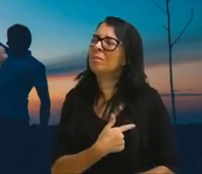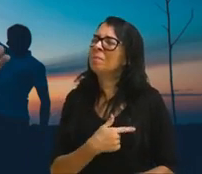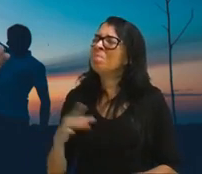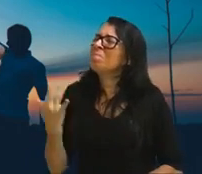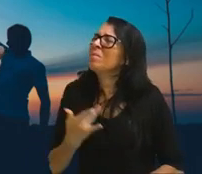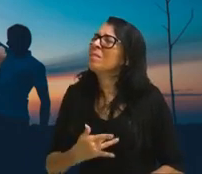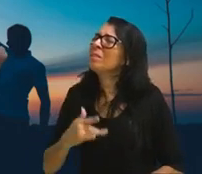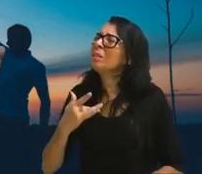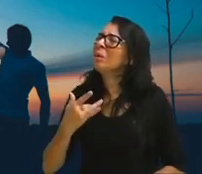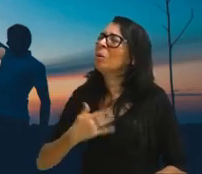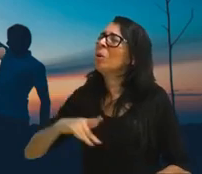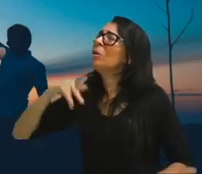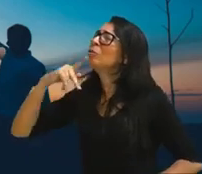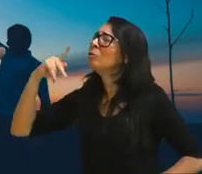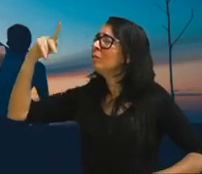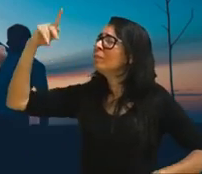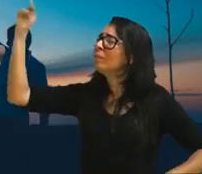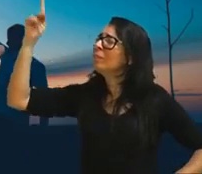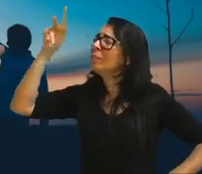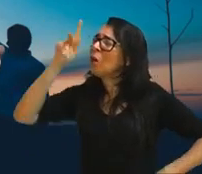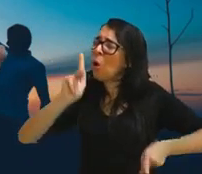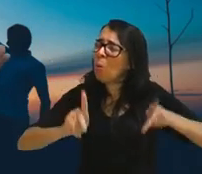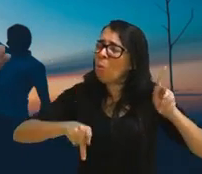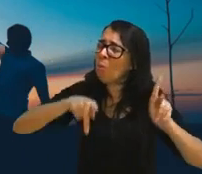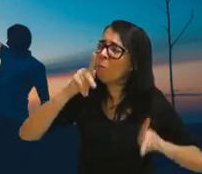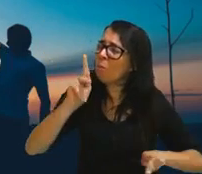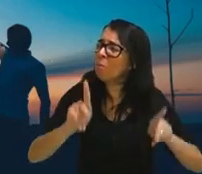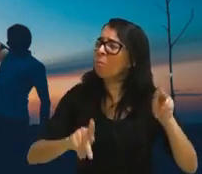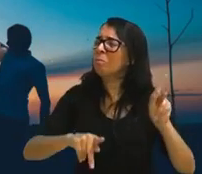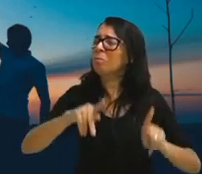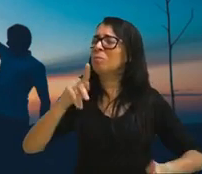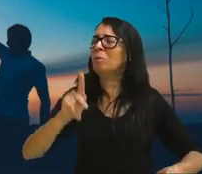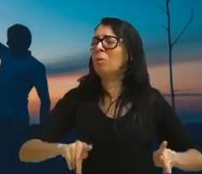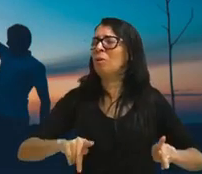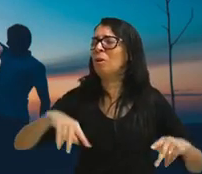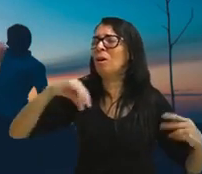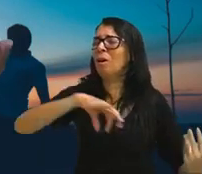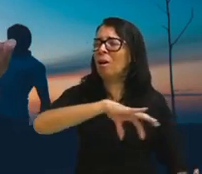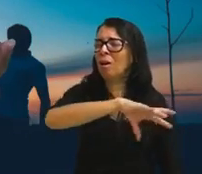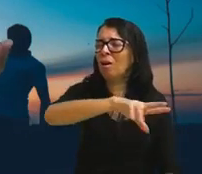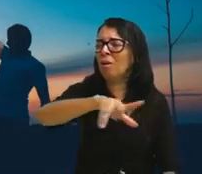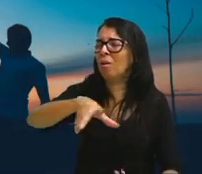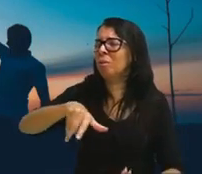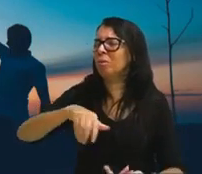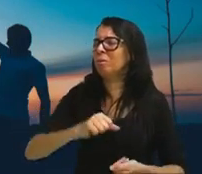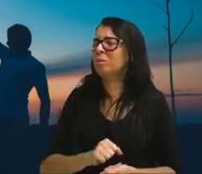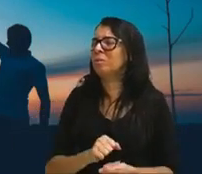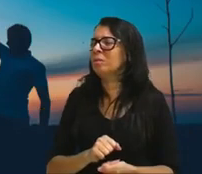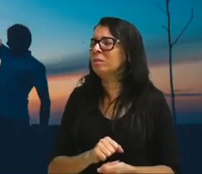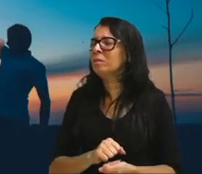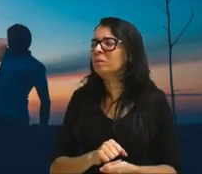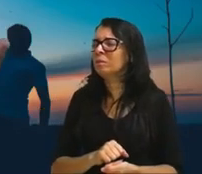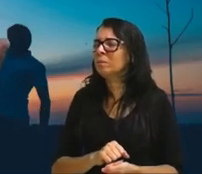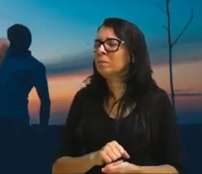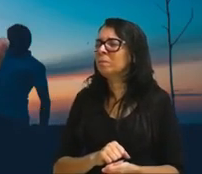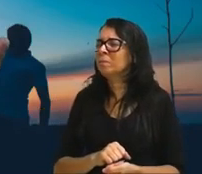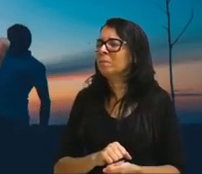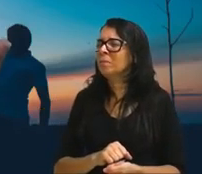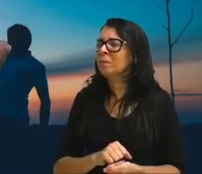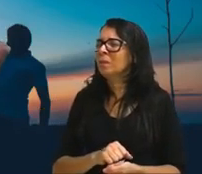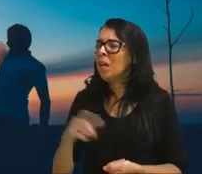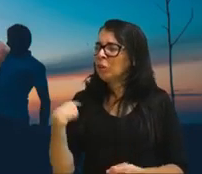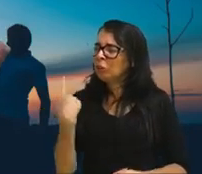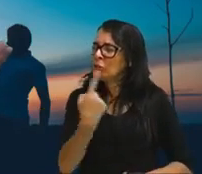lares sobre a rocha que é o Senhor, ó Pai. Que cada um dos nossos irmãos possa, ó Pai, estar orando nesse momento com